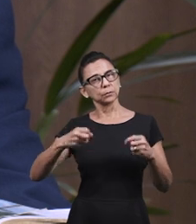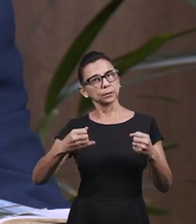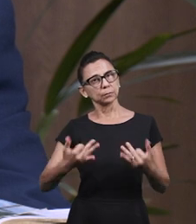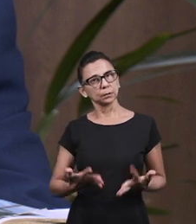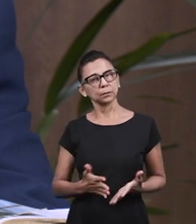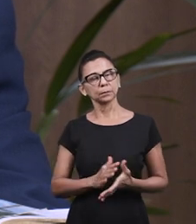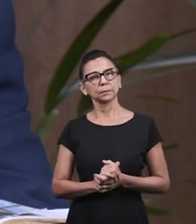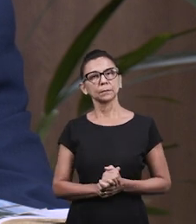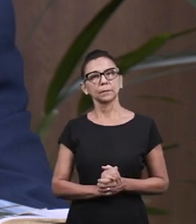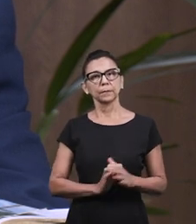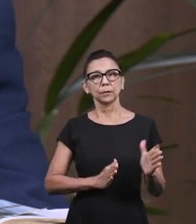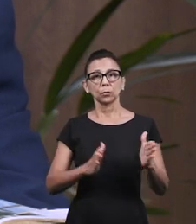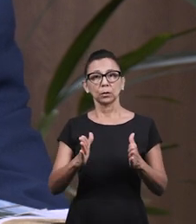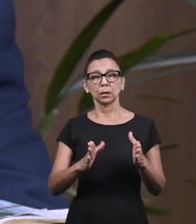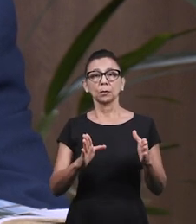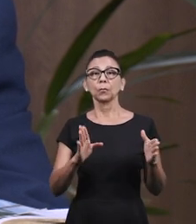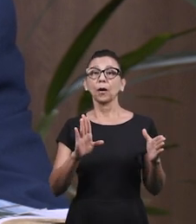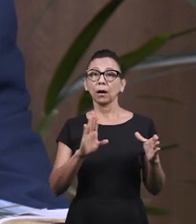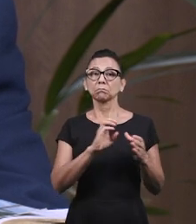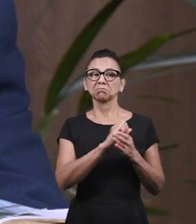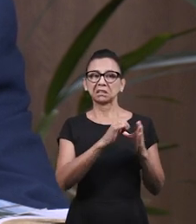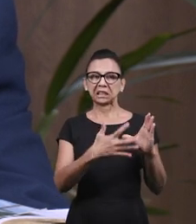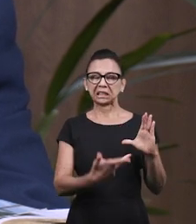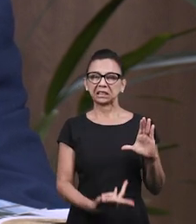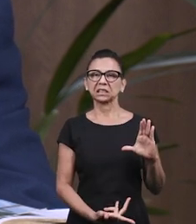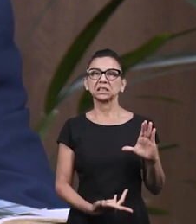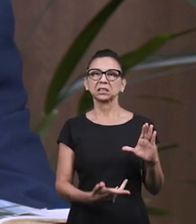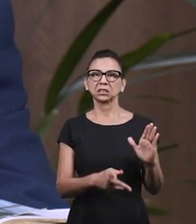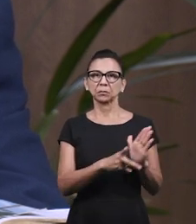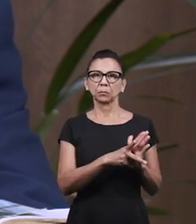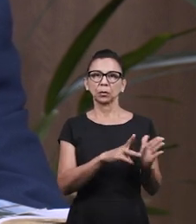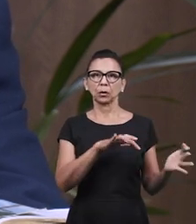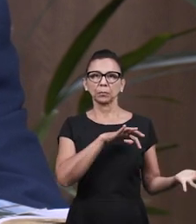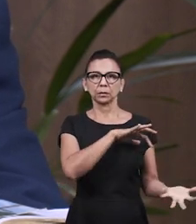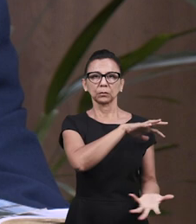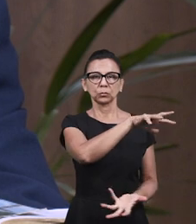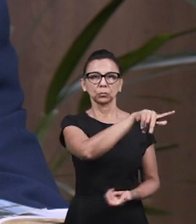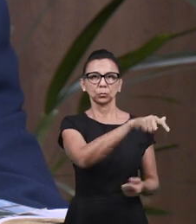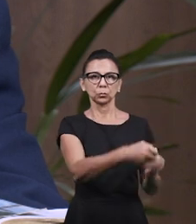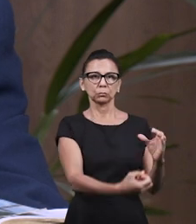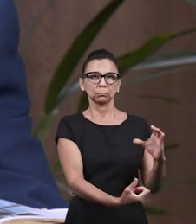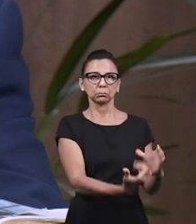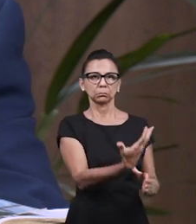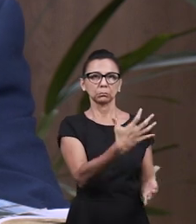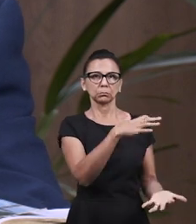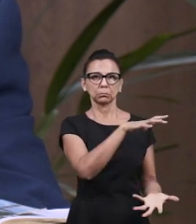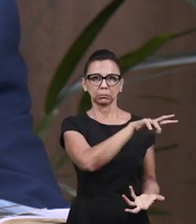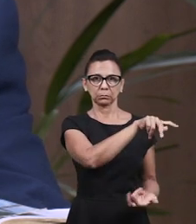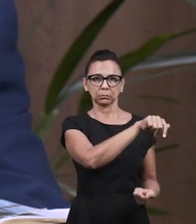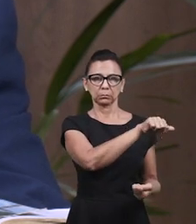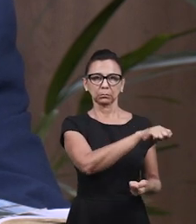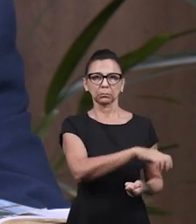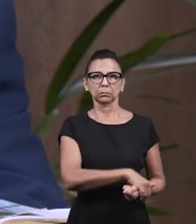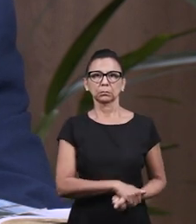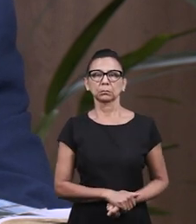ressaltamos que o tempo é uma grande característica do universo criador.